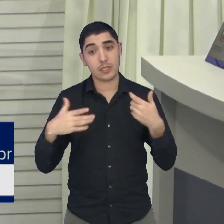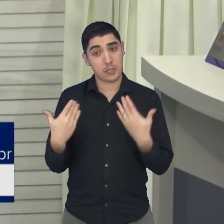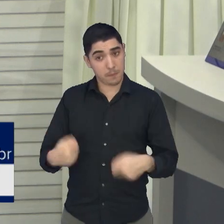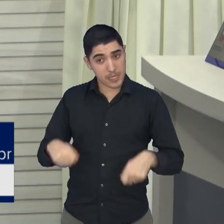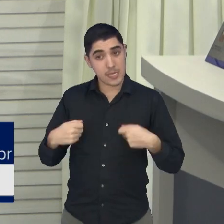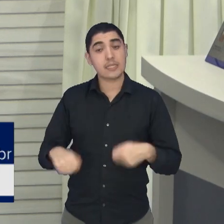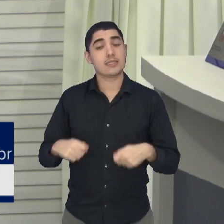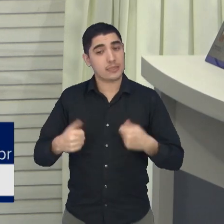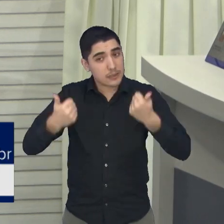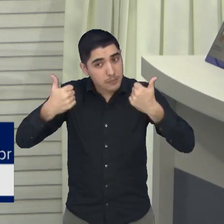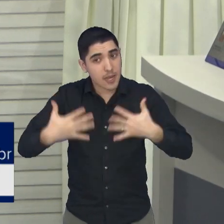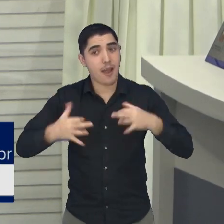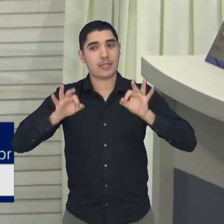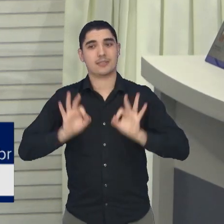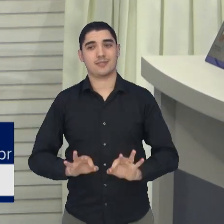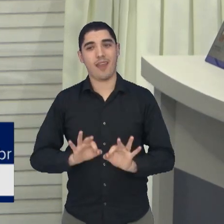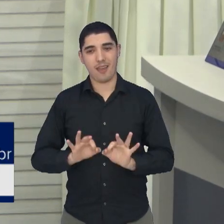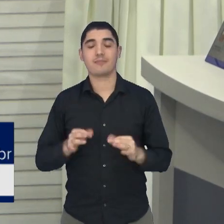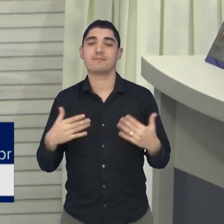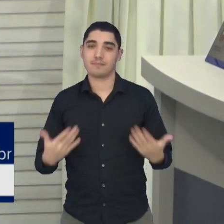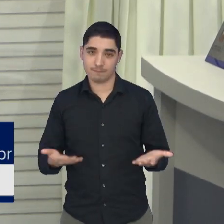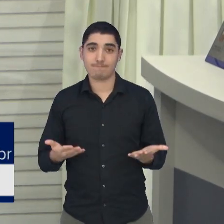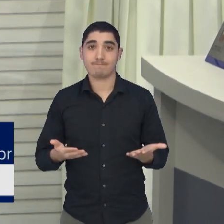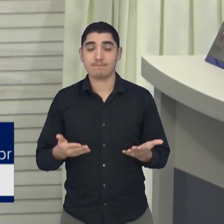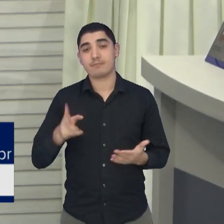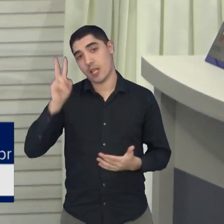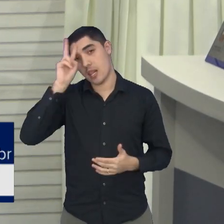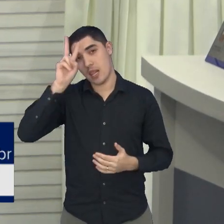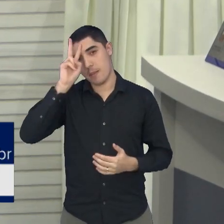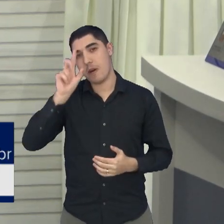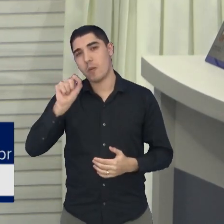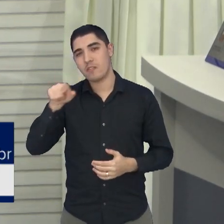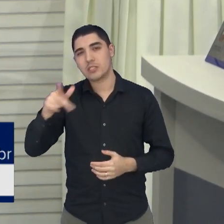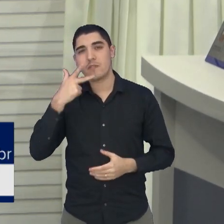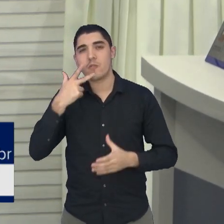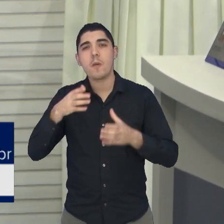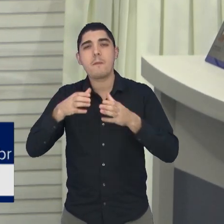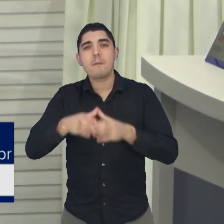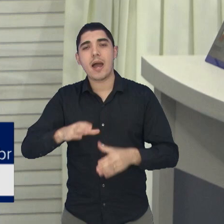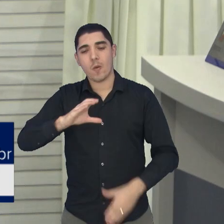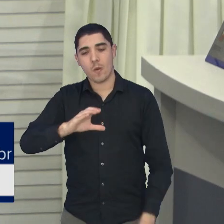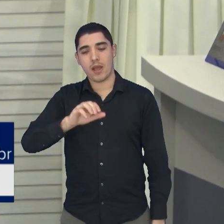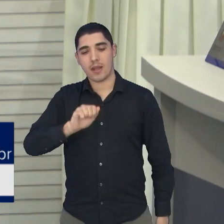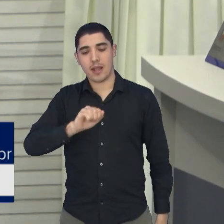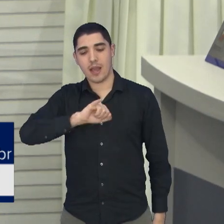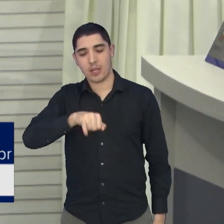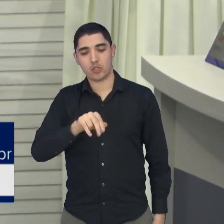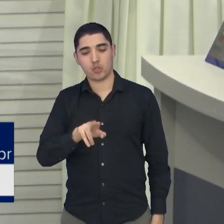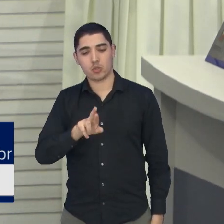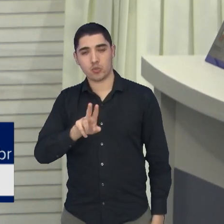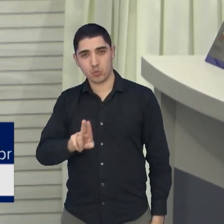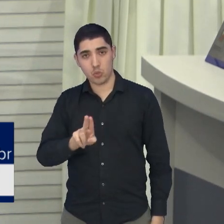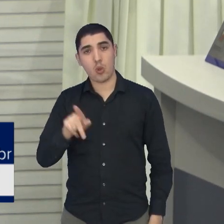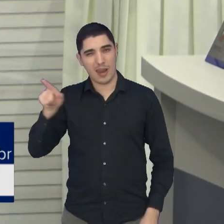nisso. E queria lembrar, né, que a região lá, a senhora falou do Cajuru, do Mato, né? A gente vai ter lá a